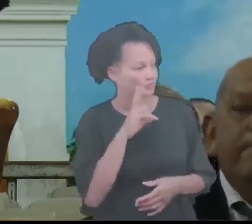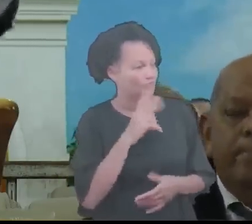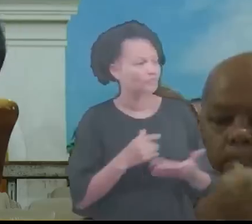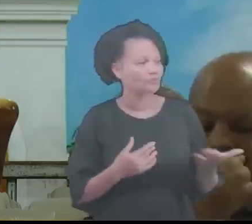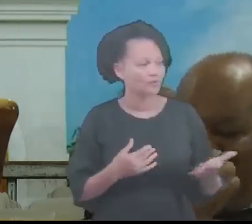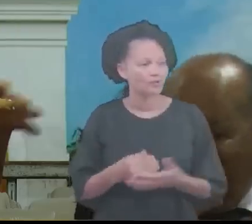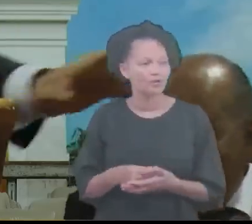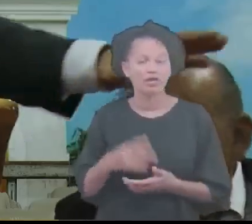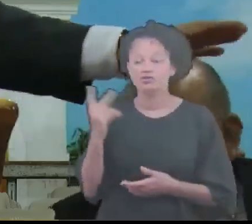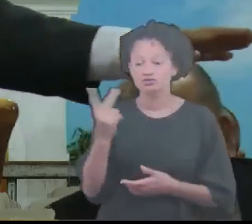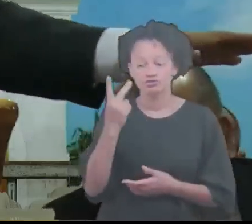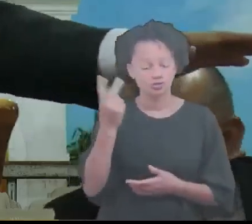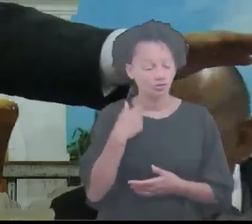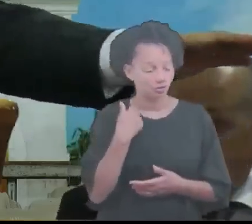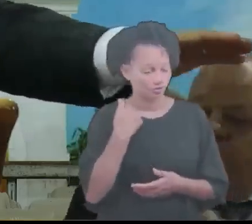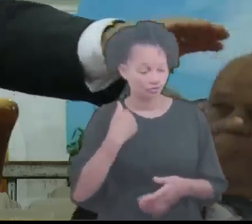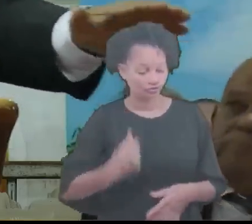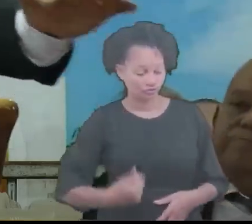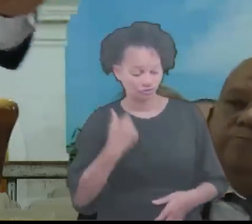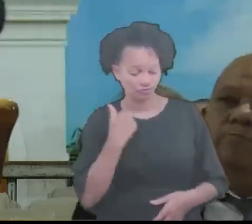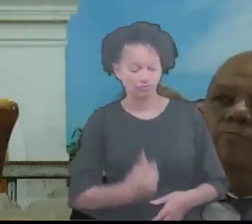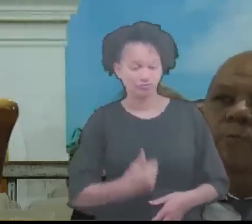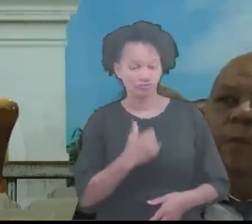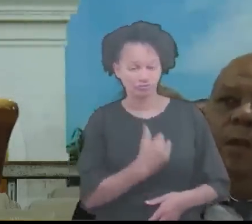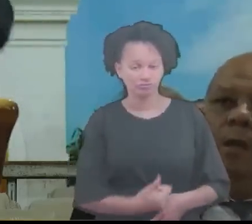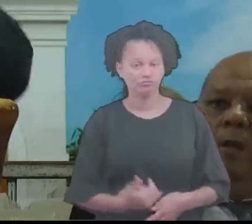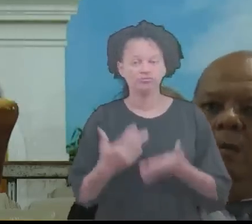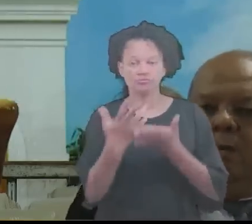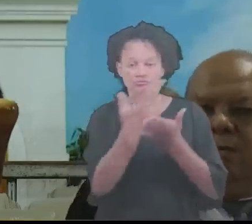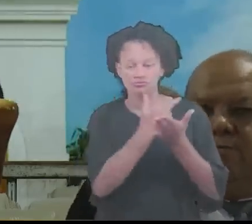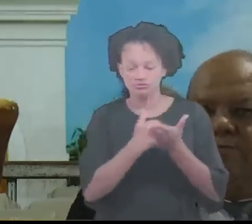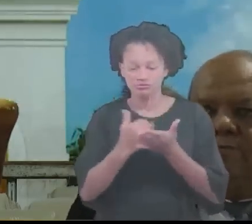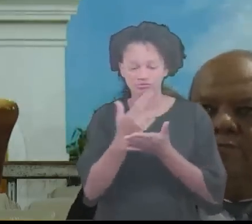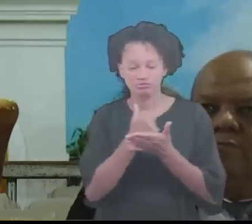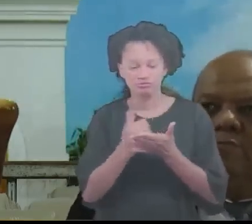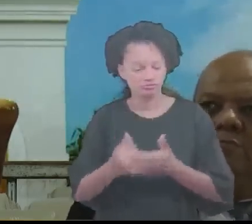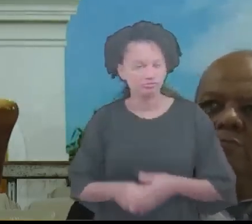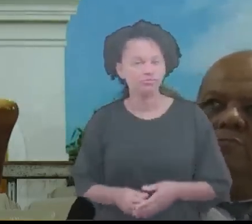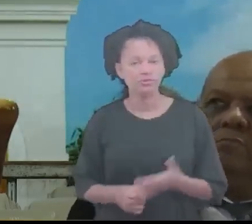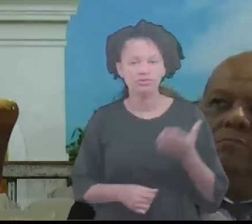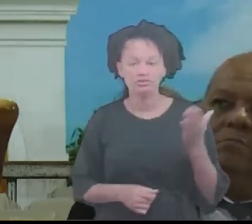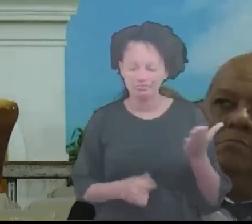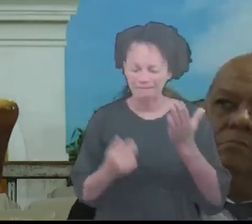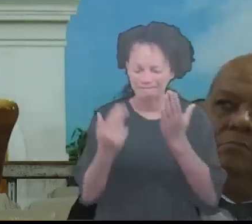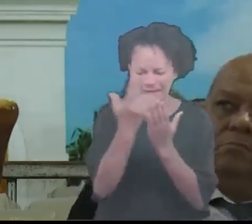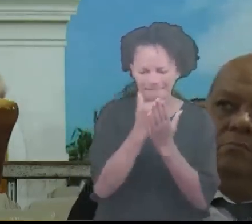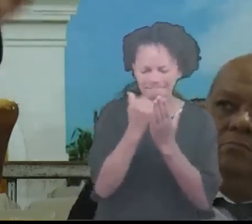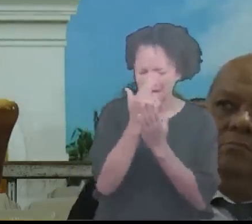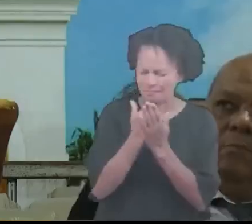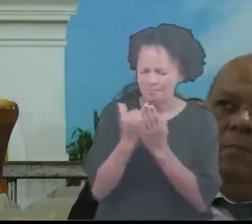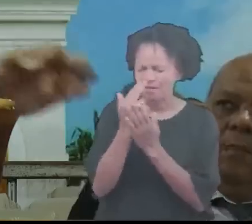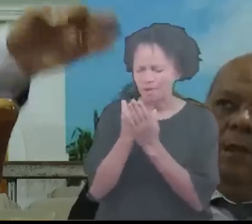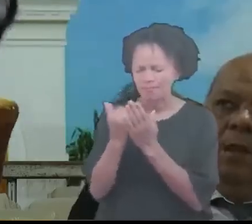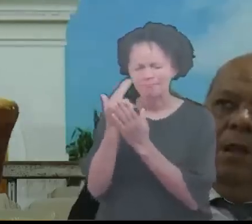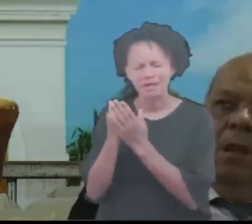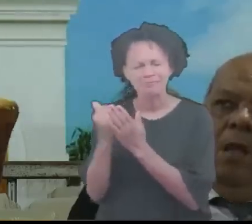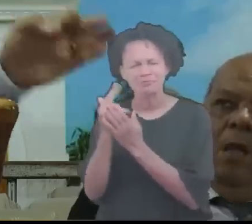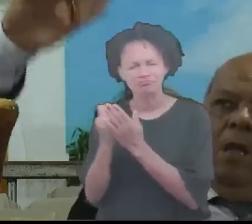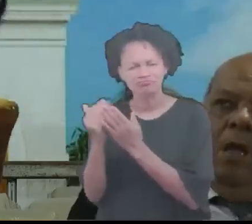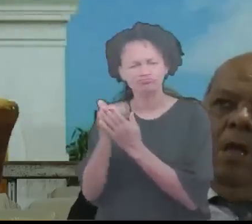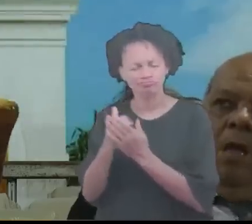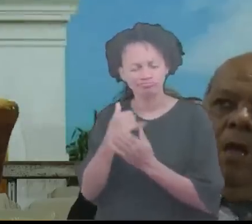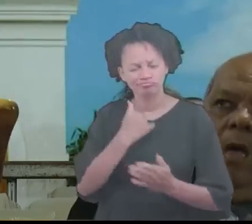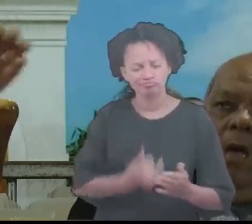deu a história de José. Eu quero a história de José desenhada, irmão. E ele desenhou a história de